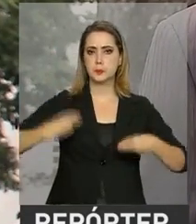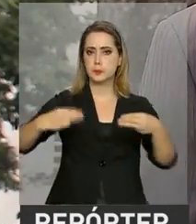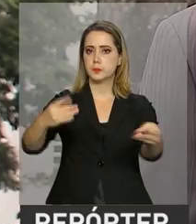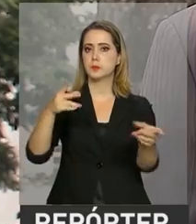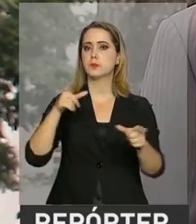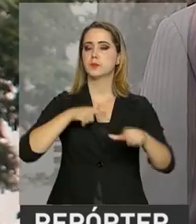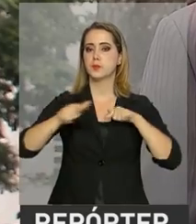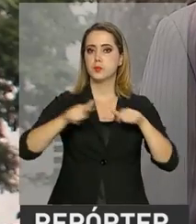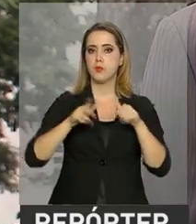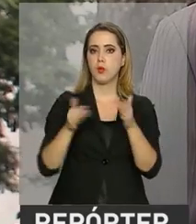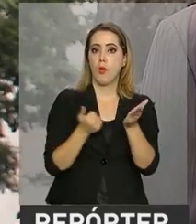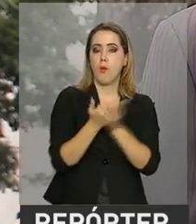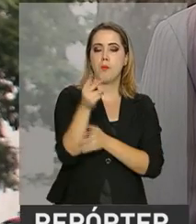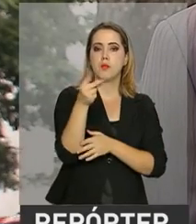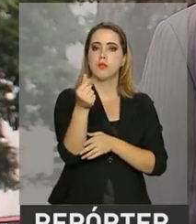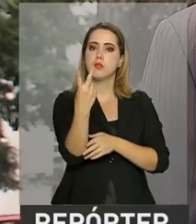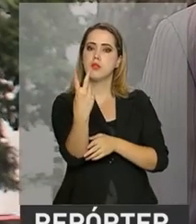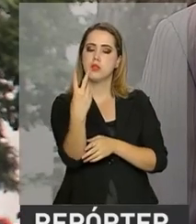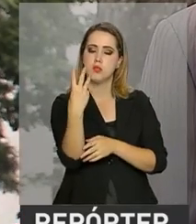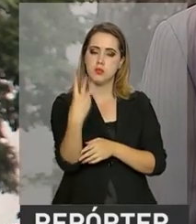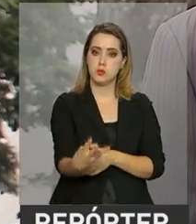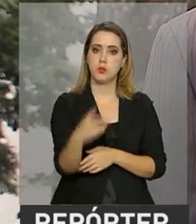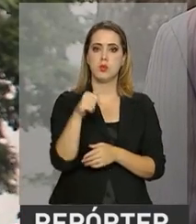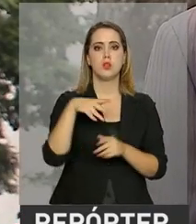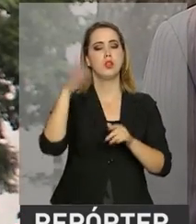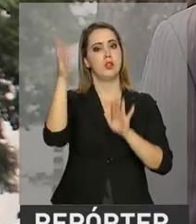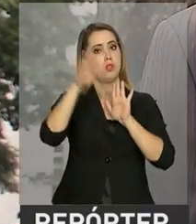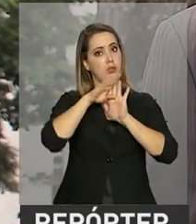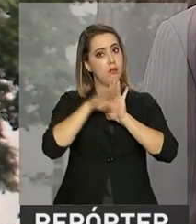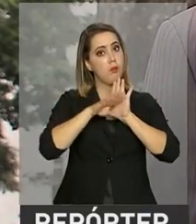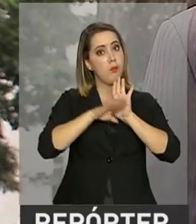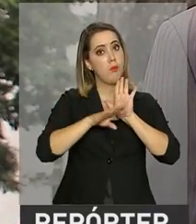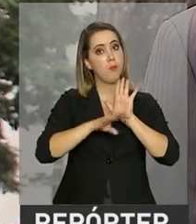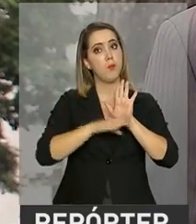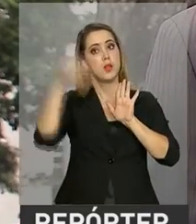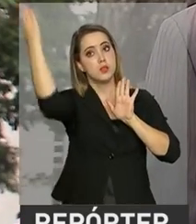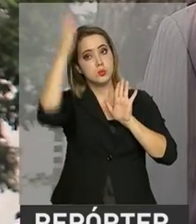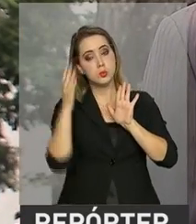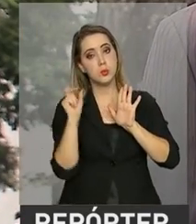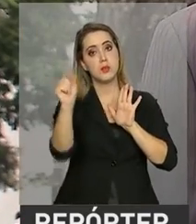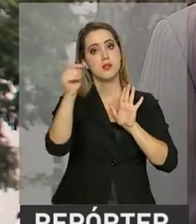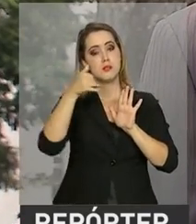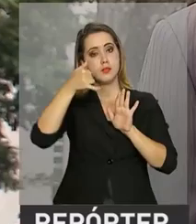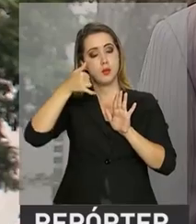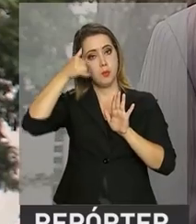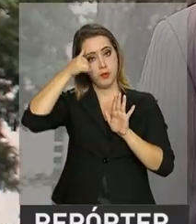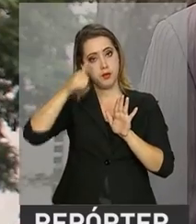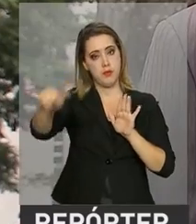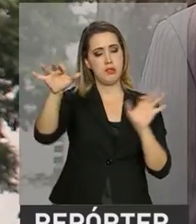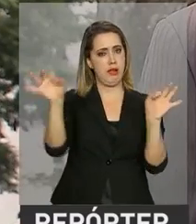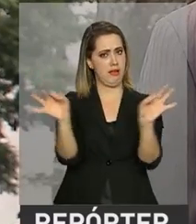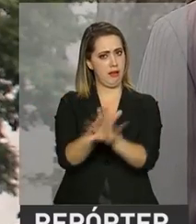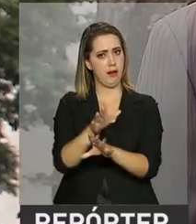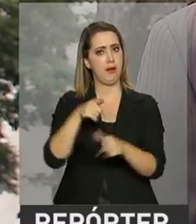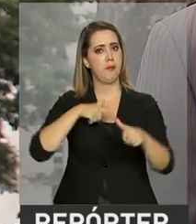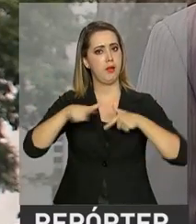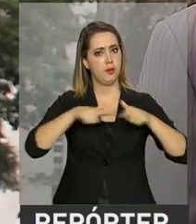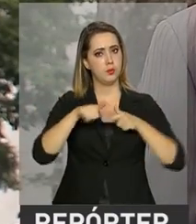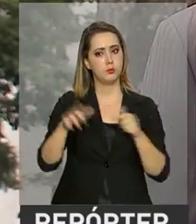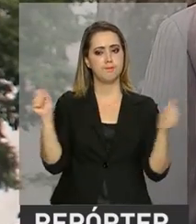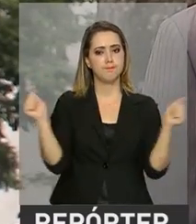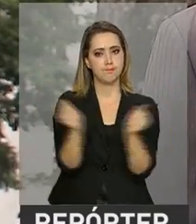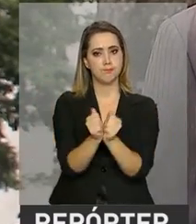Desde 2003, o país conta com o Plano Nacional de Erradicação do Trabalho Escravo, com mais de 70 ações